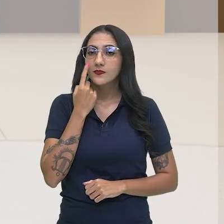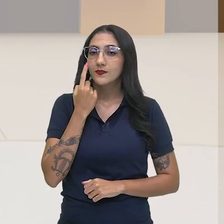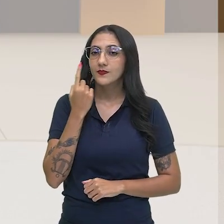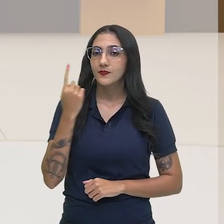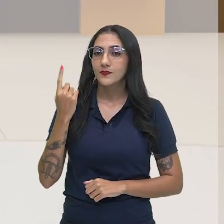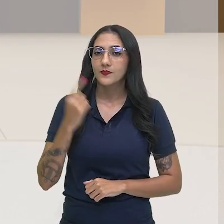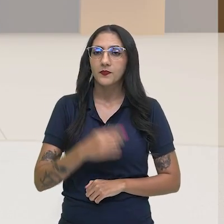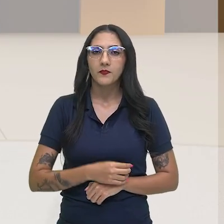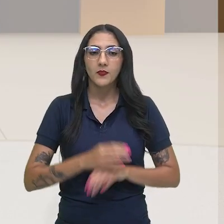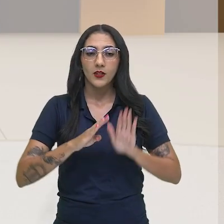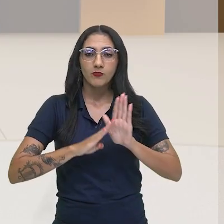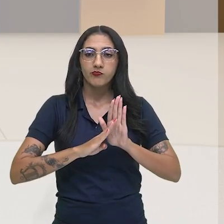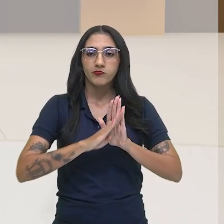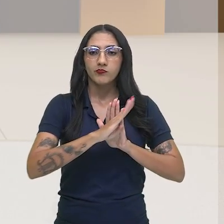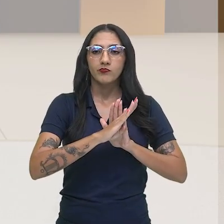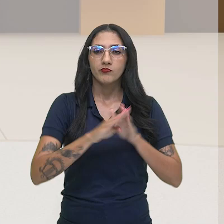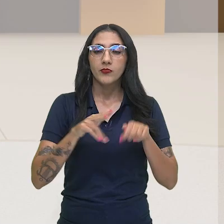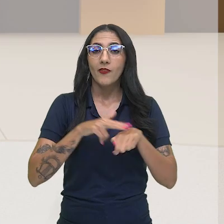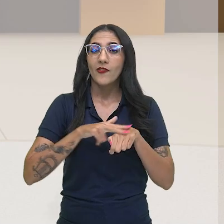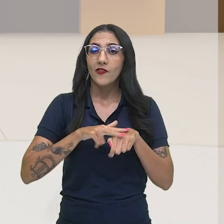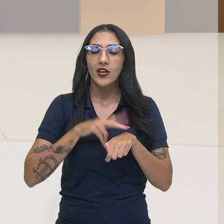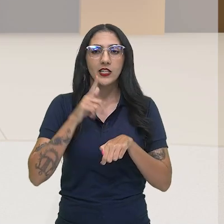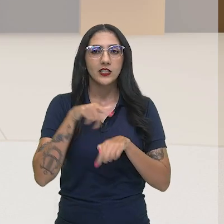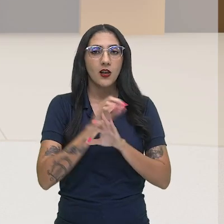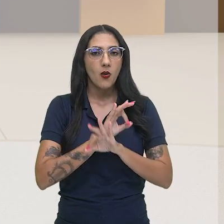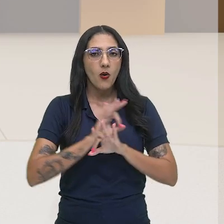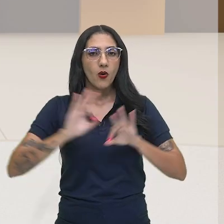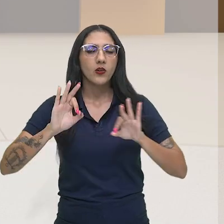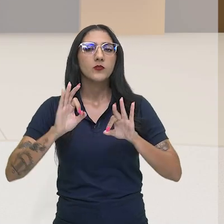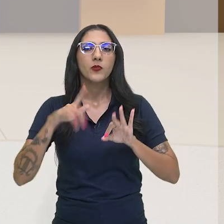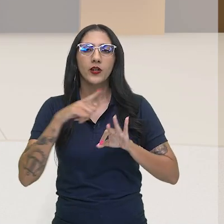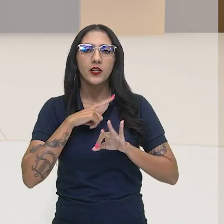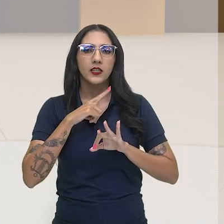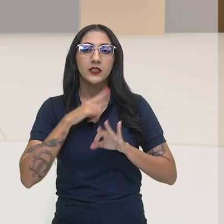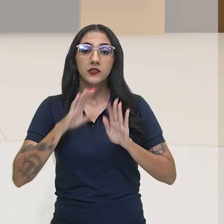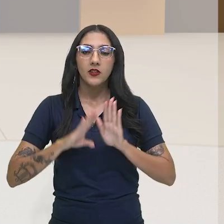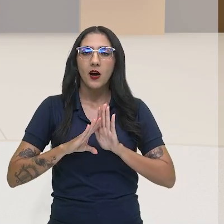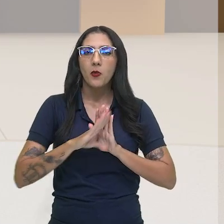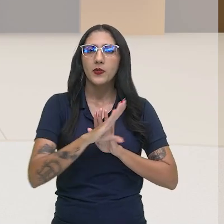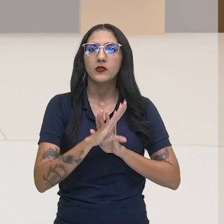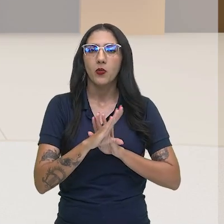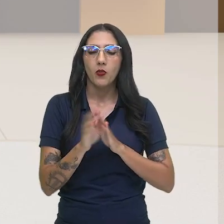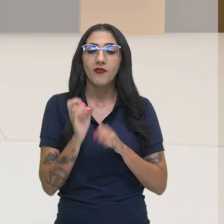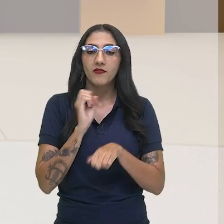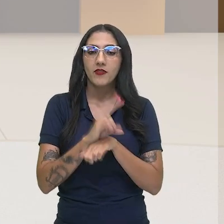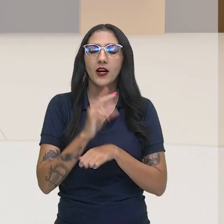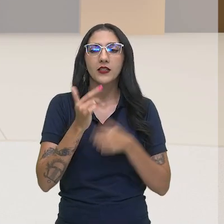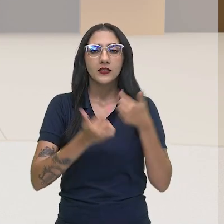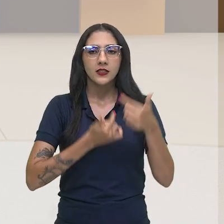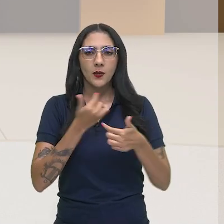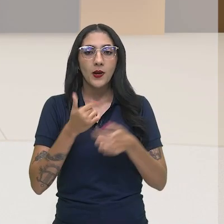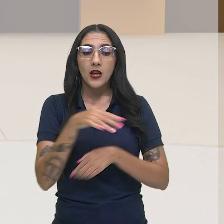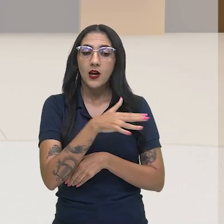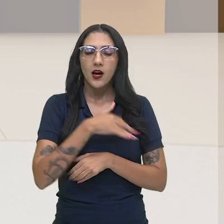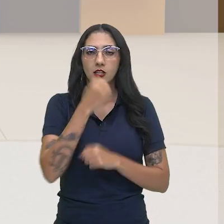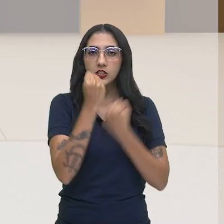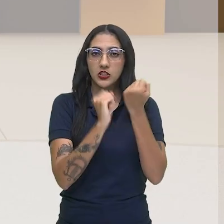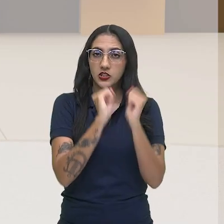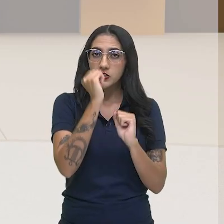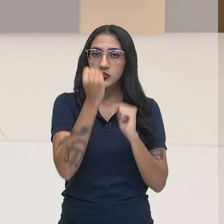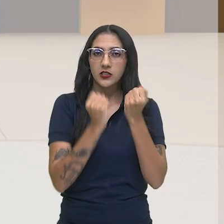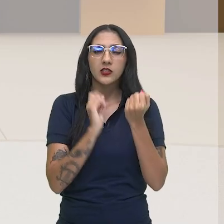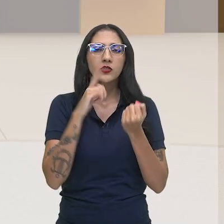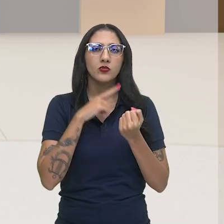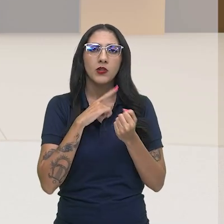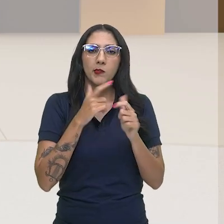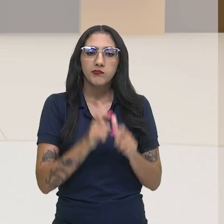para cima. Então, o resultado é ótimo, aumentou o número de empregos e o setor ele vai estar crescendo. E isso